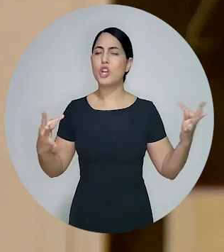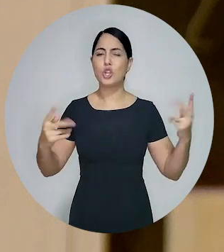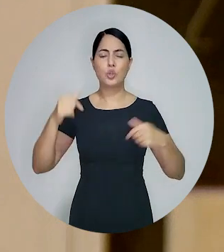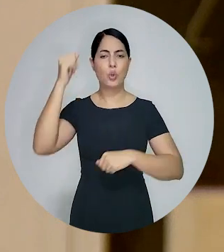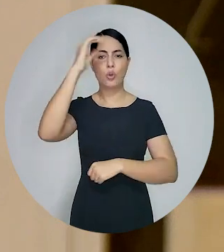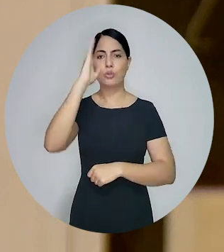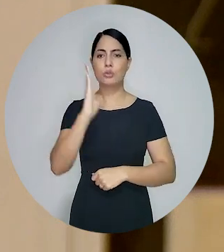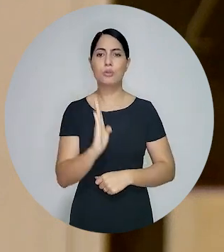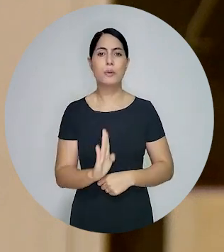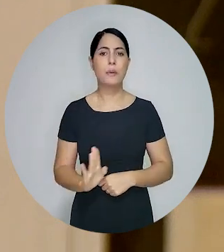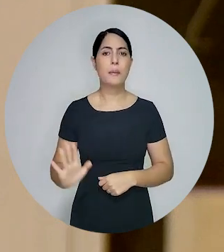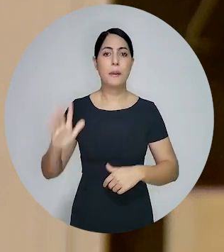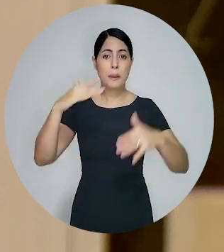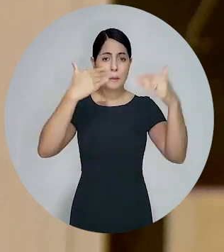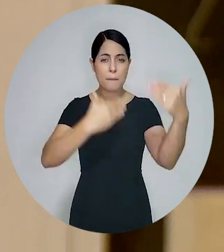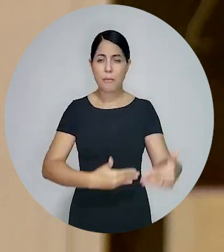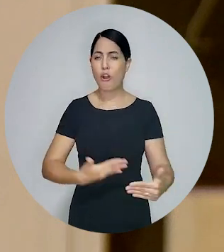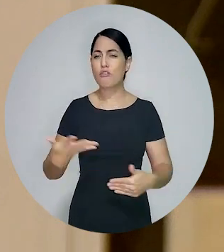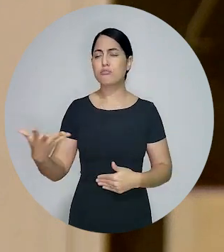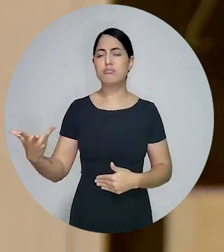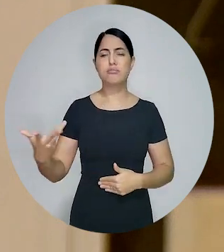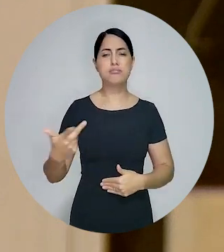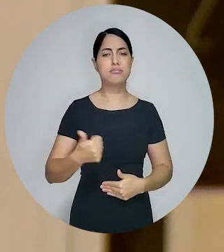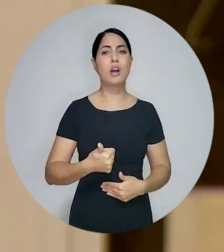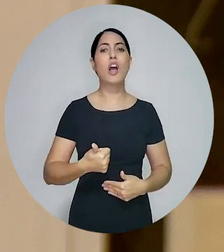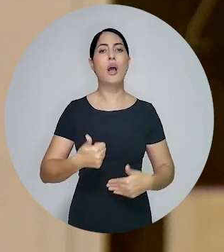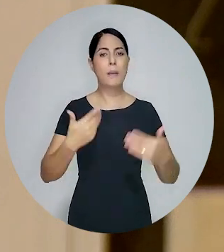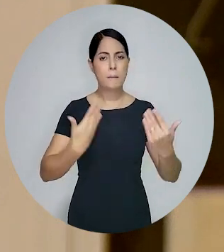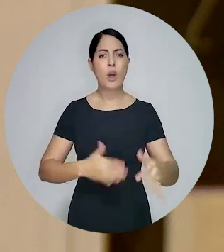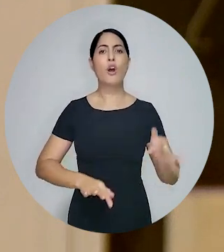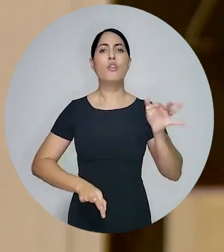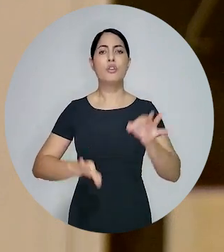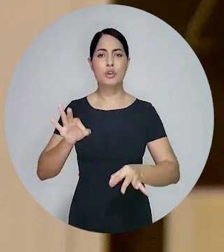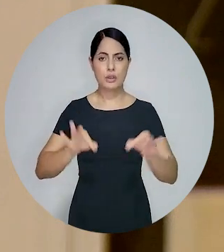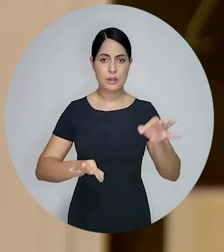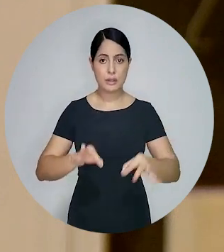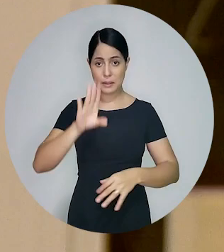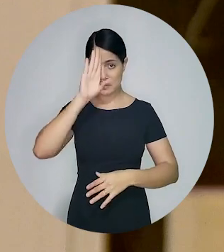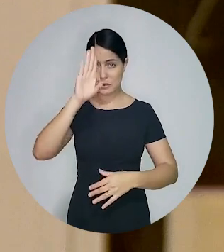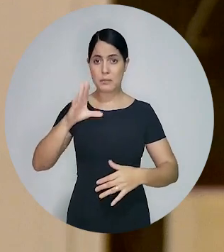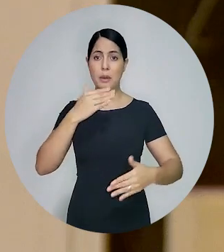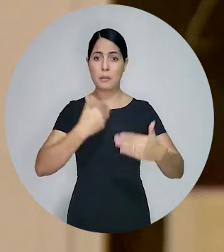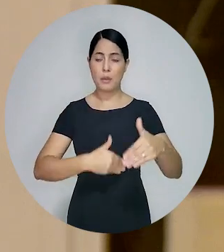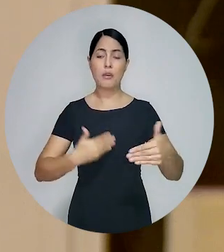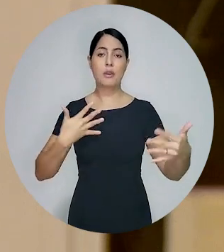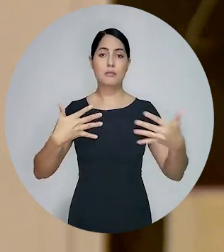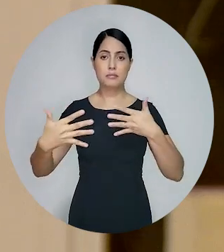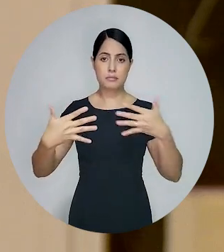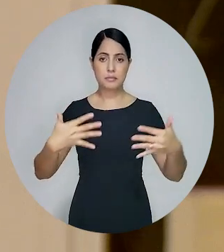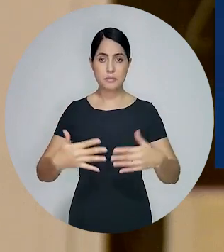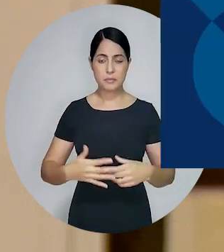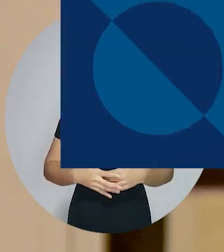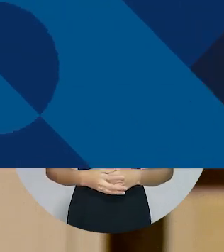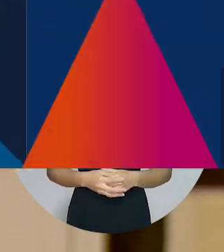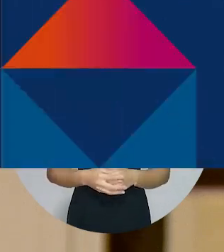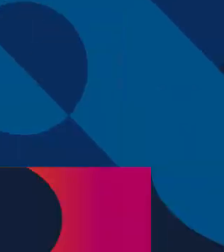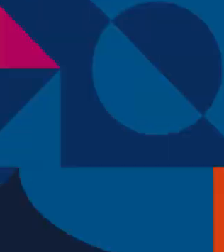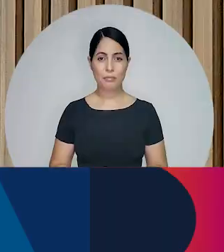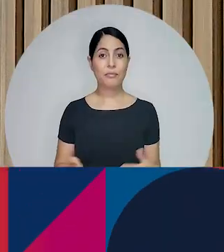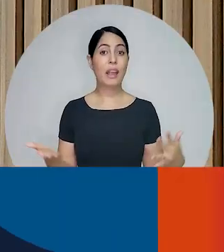no Brasil inteiro, com um grau de qualidade, de justiça, mas acima de tudo de